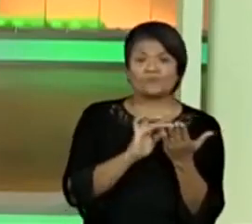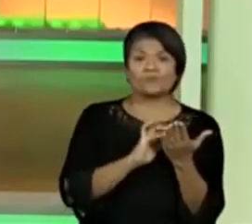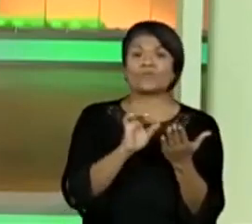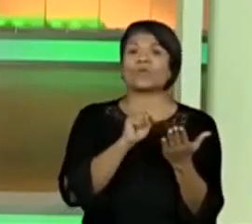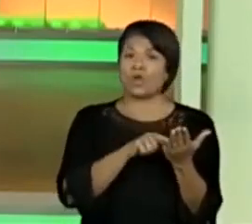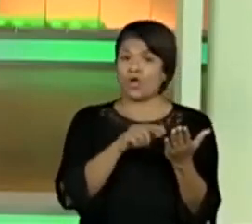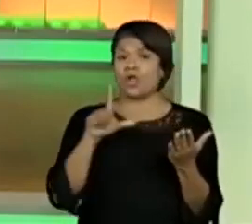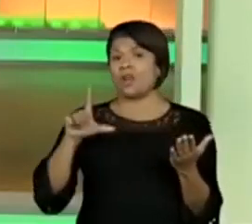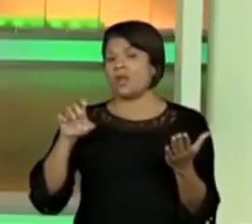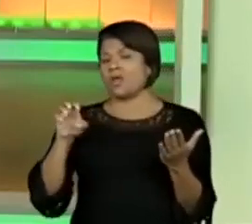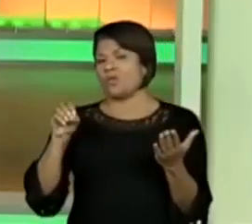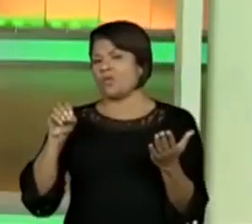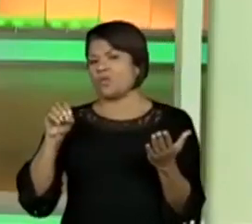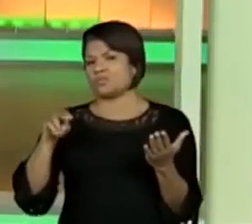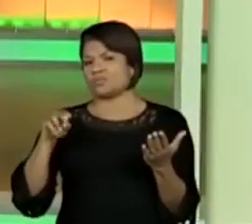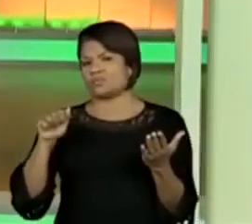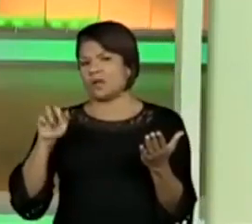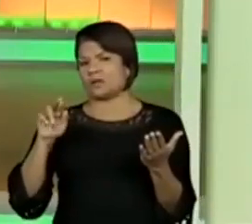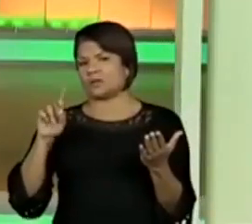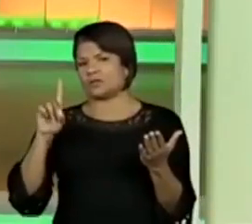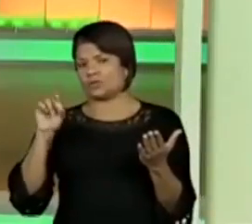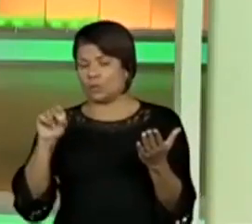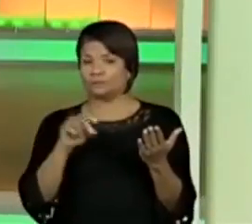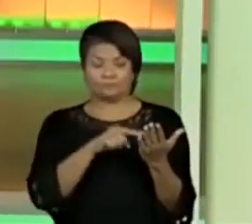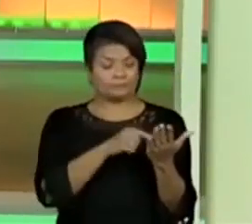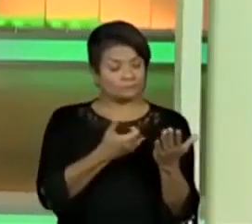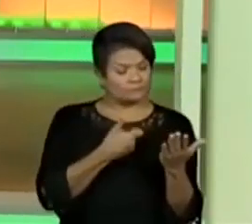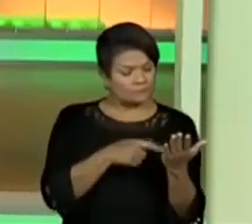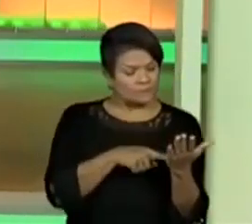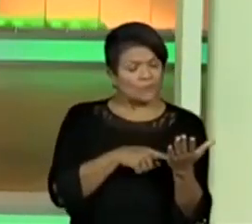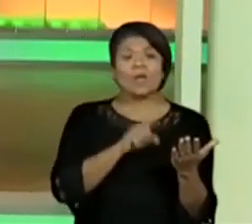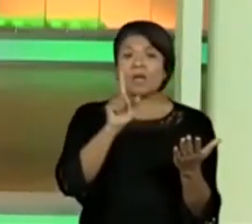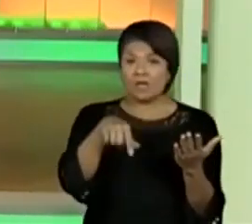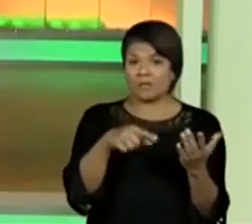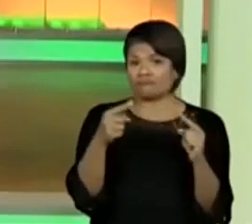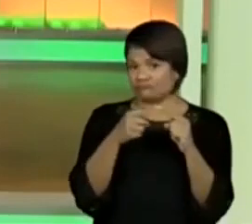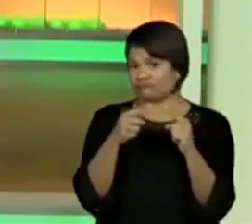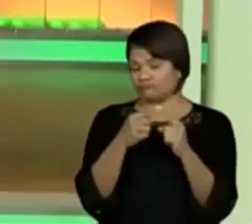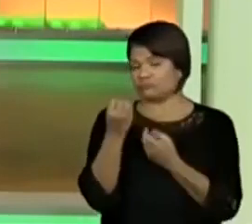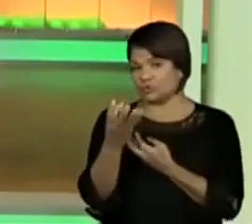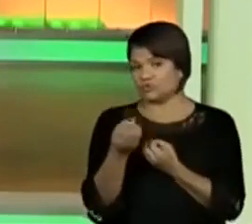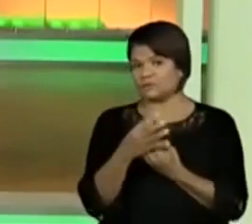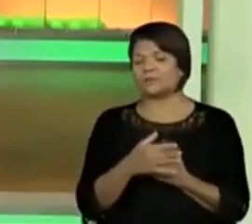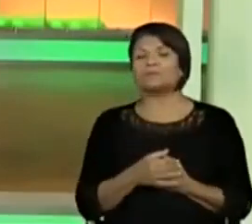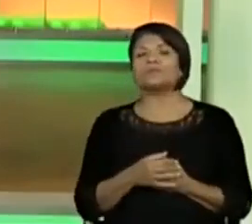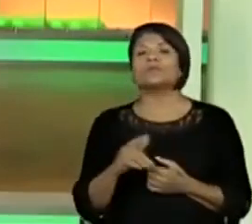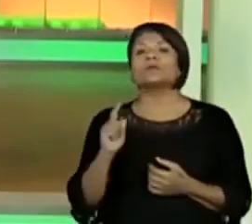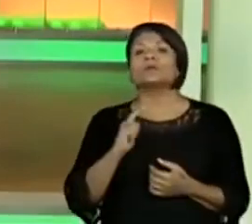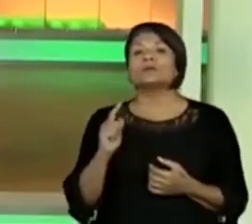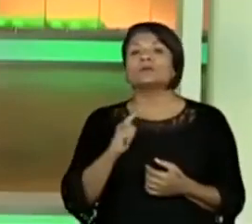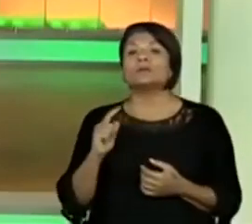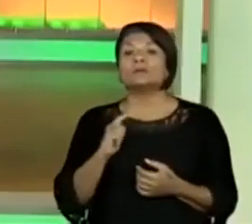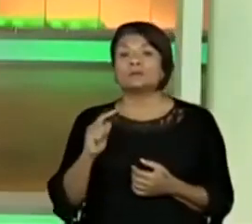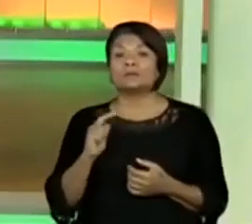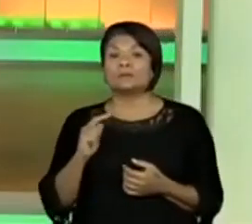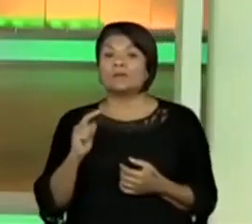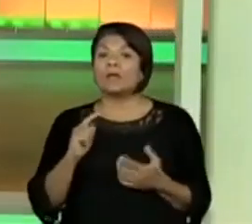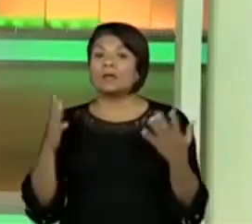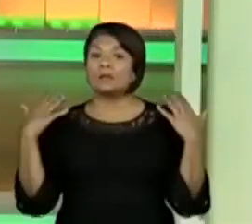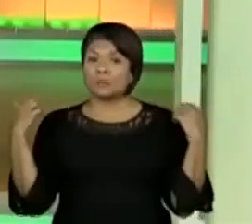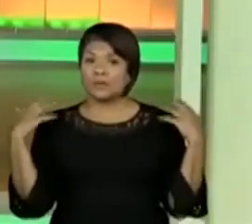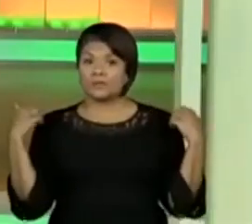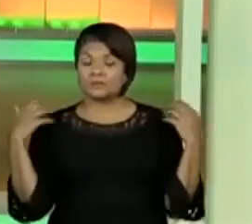Olha lá, o Leonardo já disse uma coisa muito diferente, mas que tem a ver com a nossa notícia. Ele tem, entre o passeio virtual e o